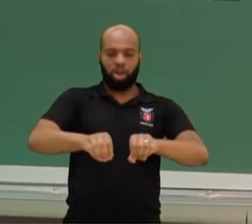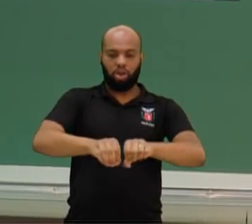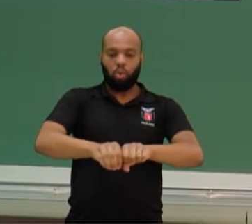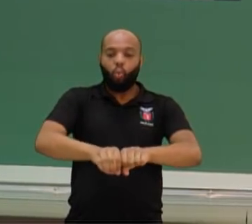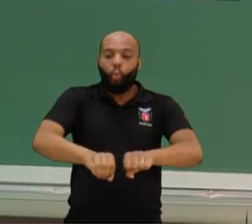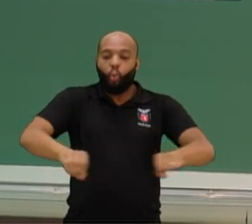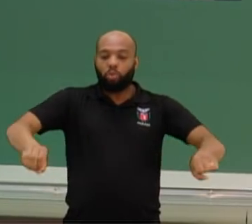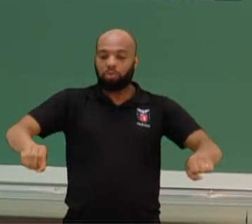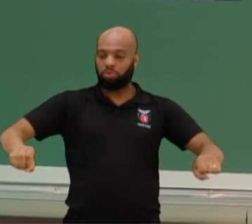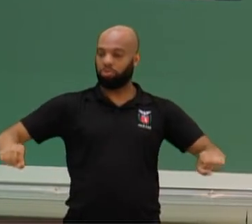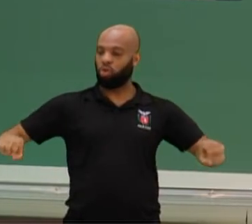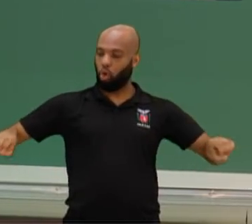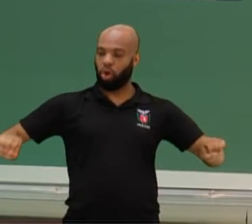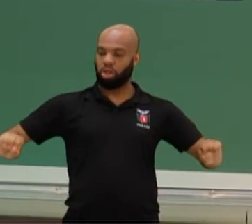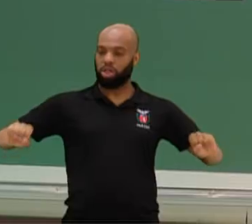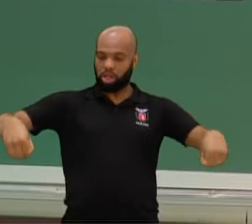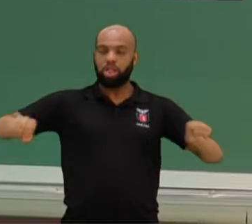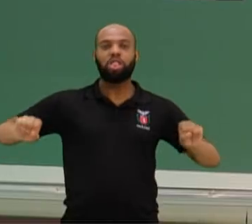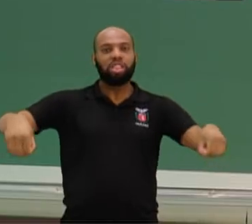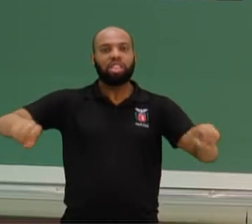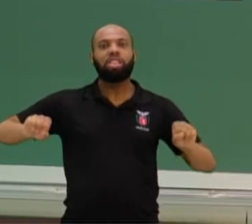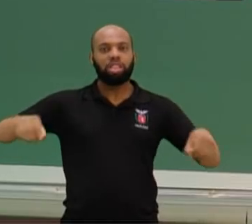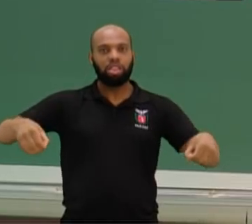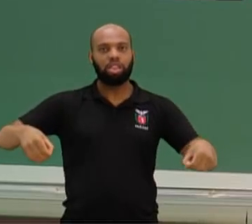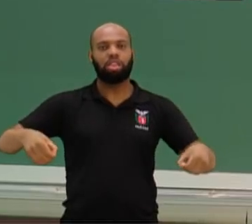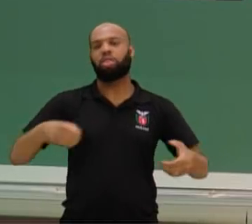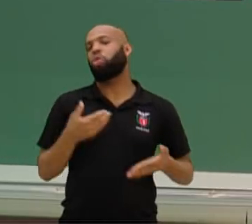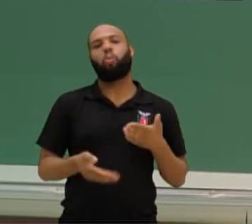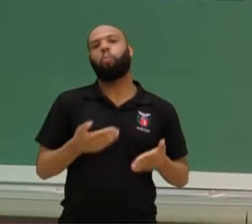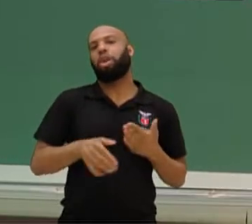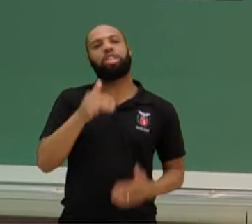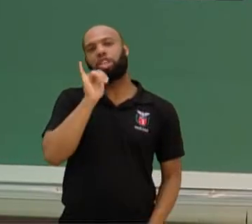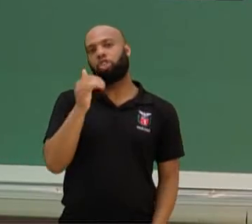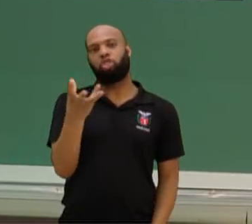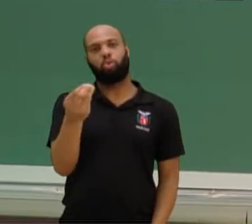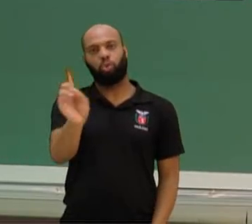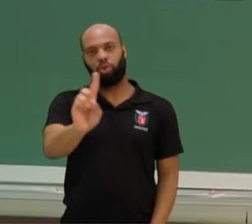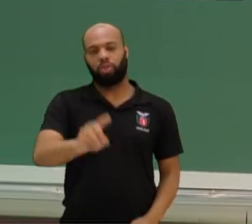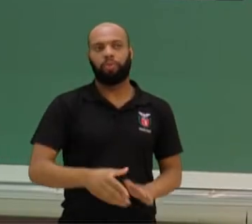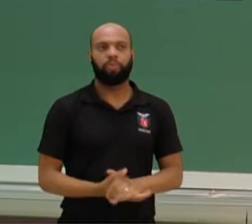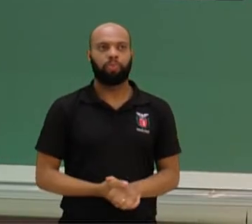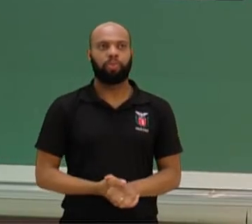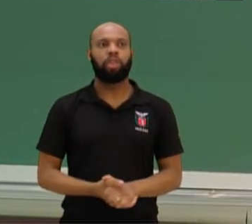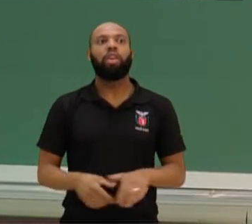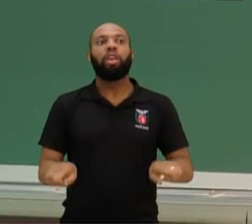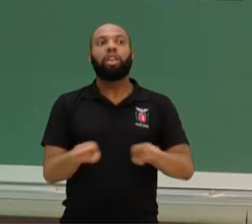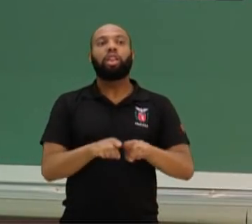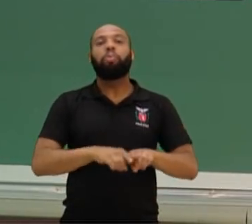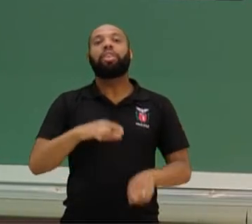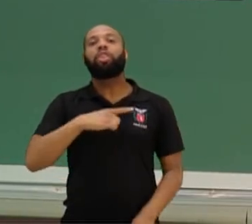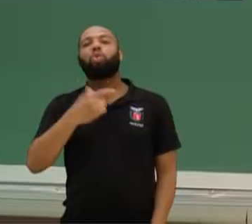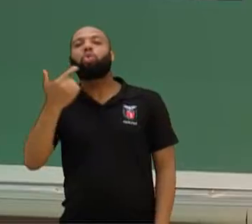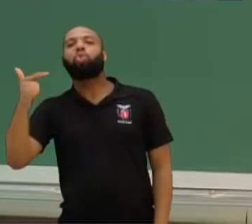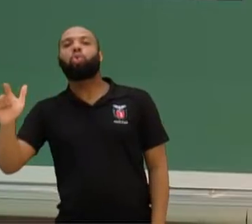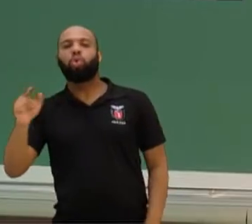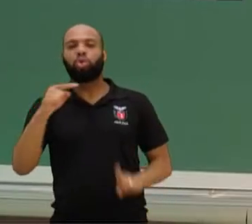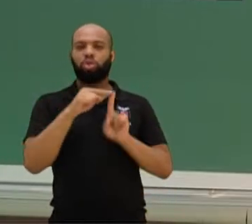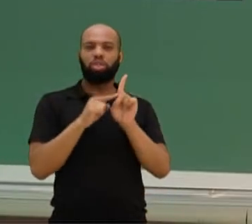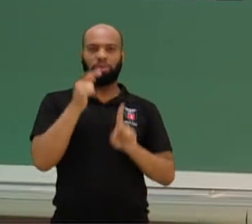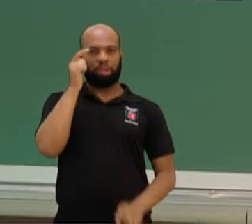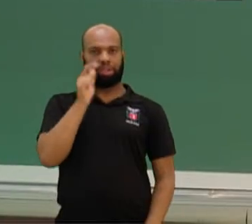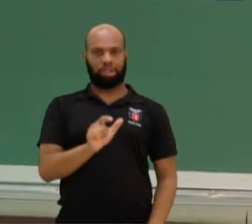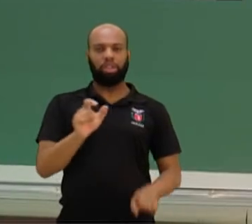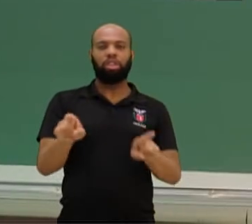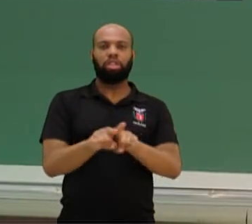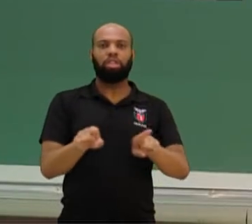motor, um pouco menos de gasto de energia. Nós temos outro tipo muito interessante de uso